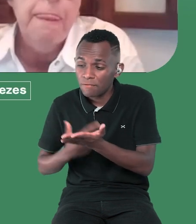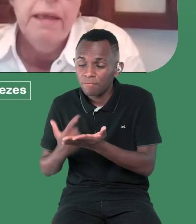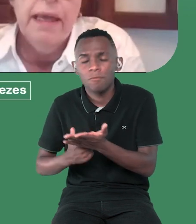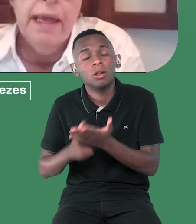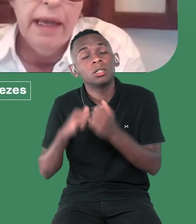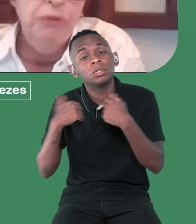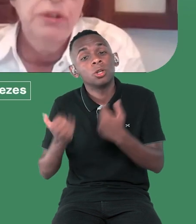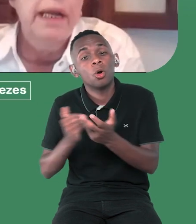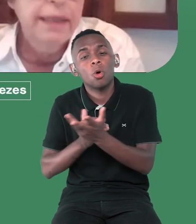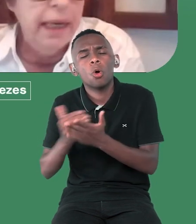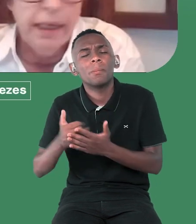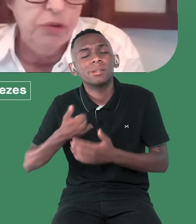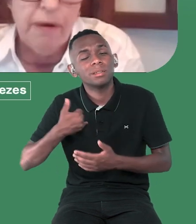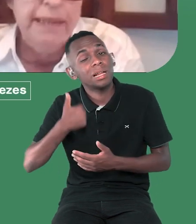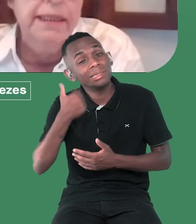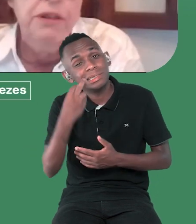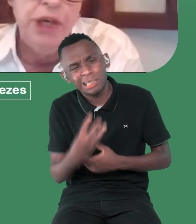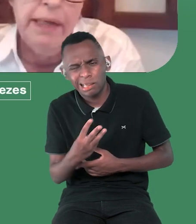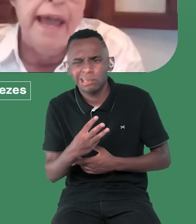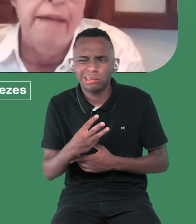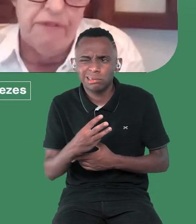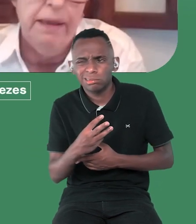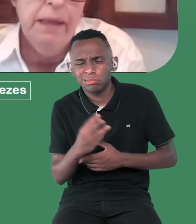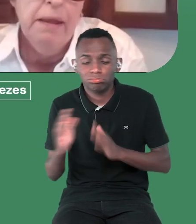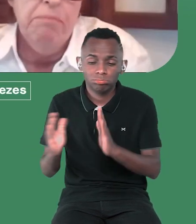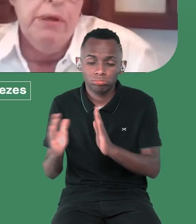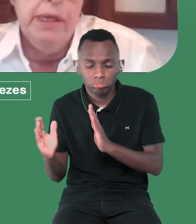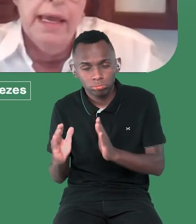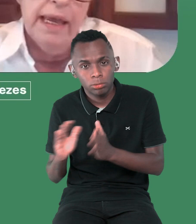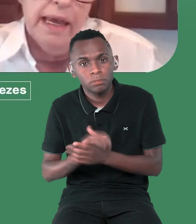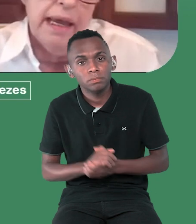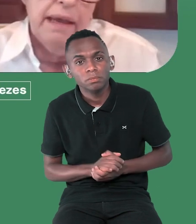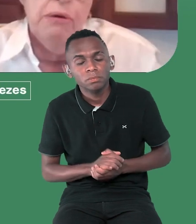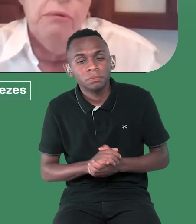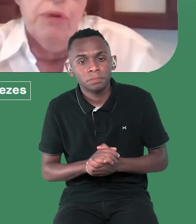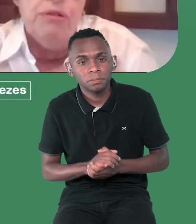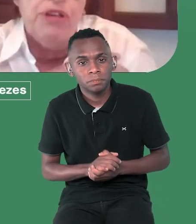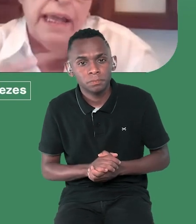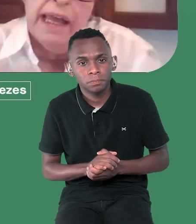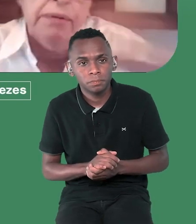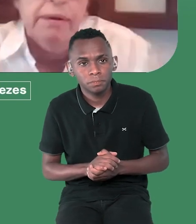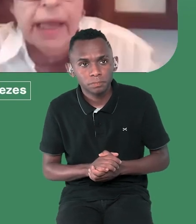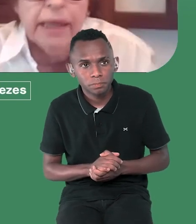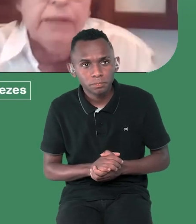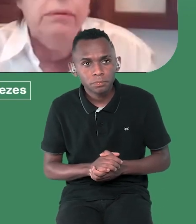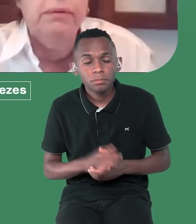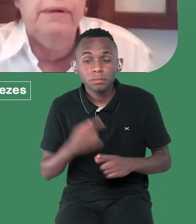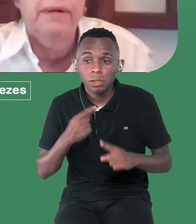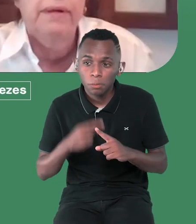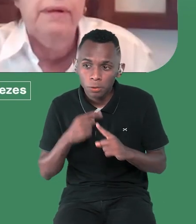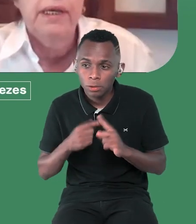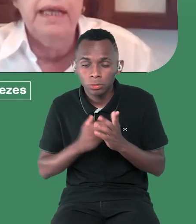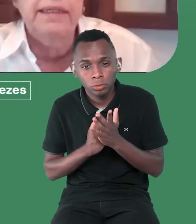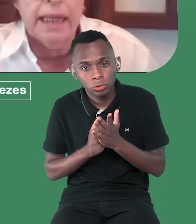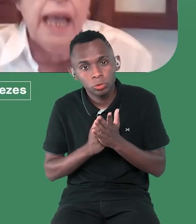mesmo aos 13 anos, quase Cristiane F., porque eu já entro